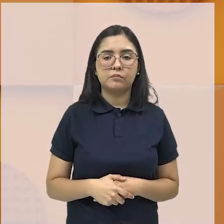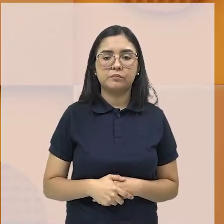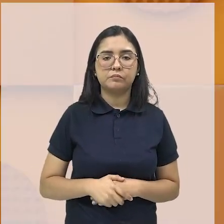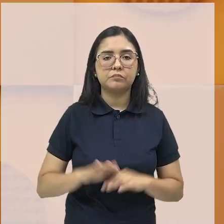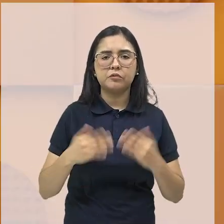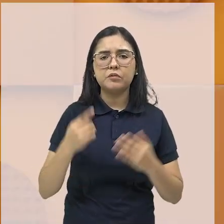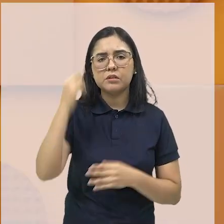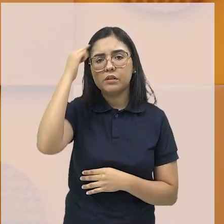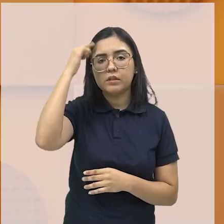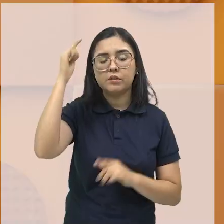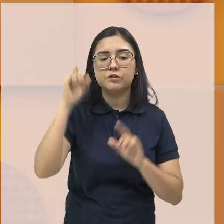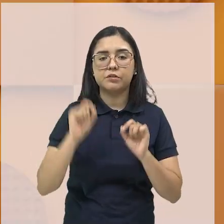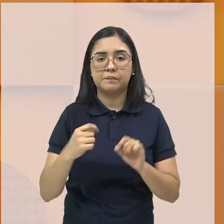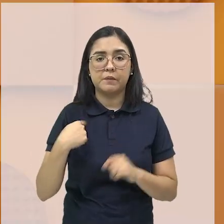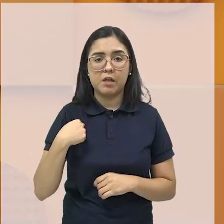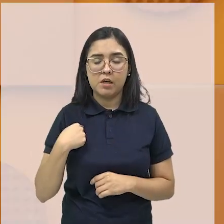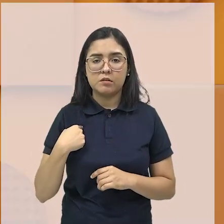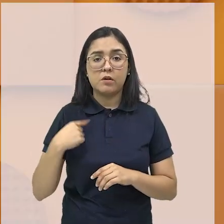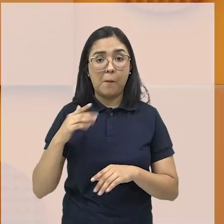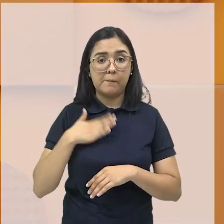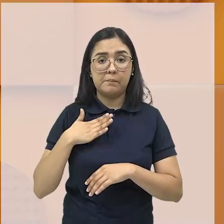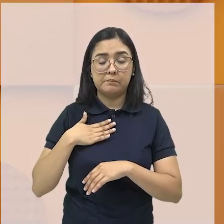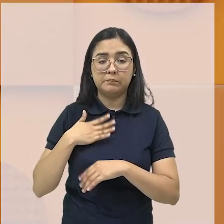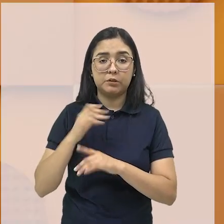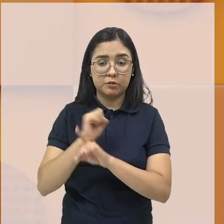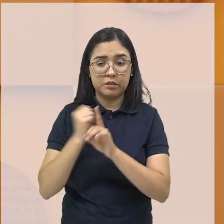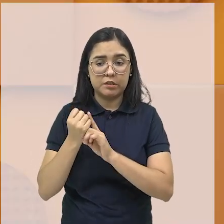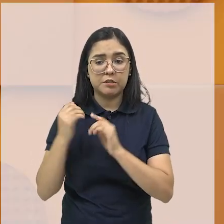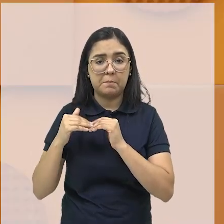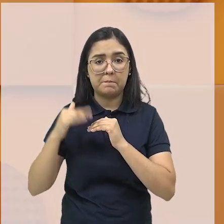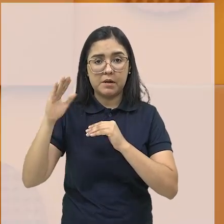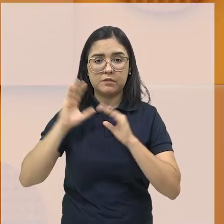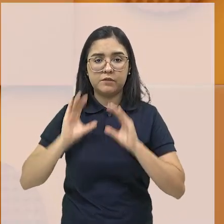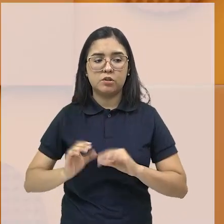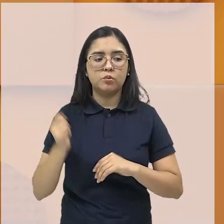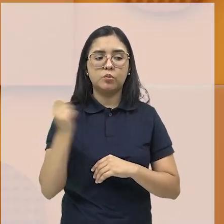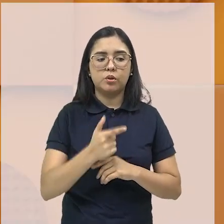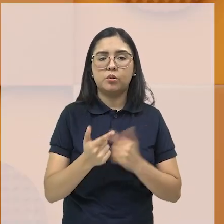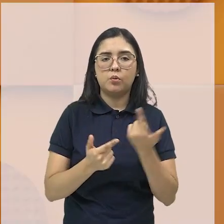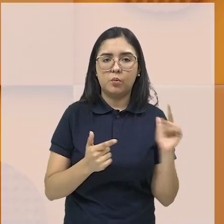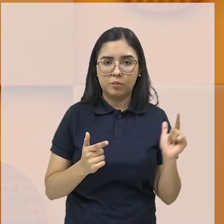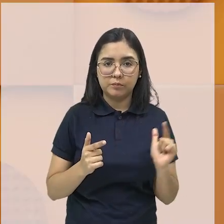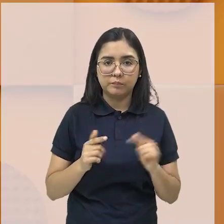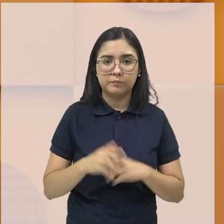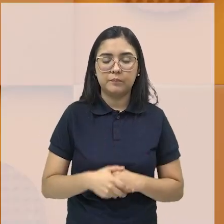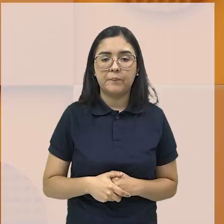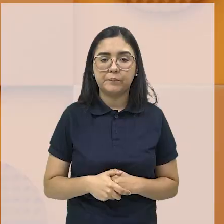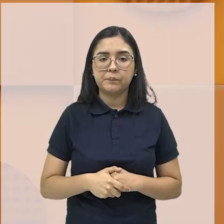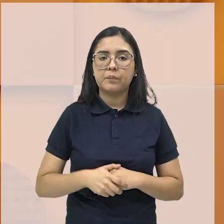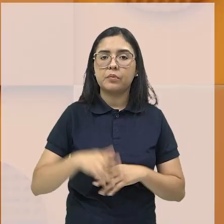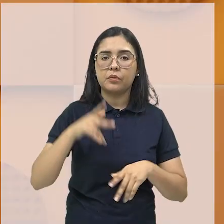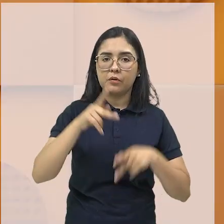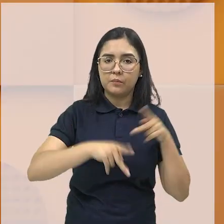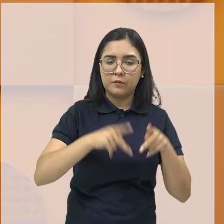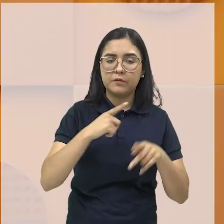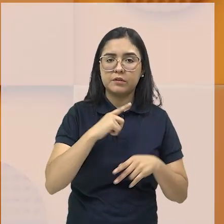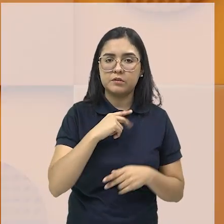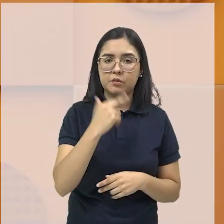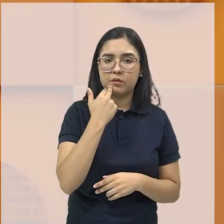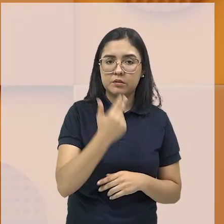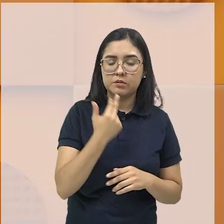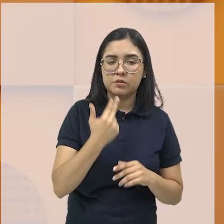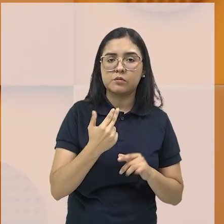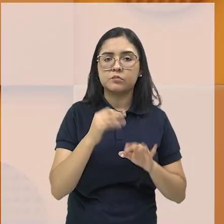que ideia é essa de eu sou mais civilizado, né? Porque povos que têm a sua língua, a